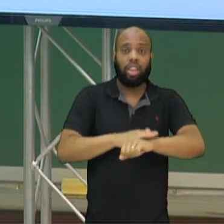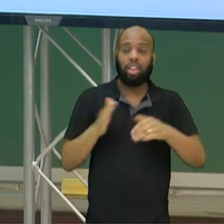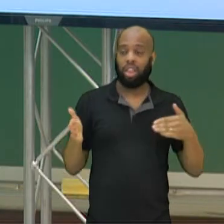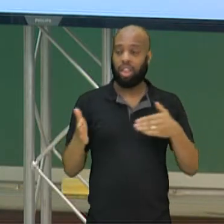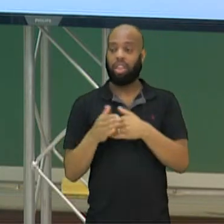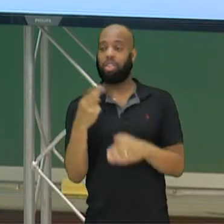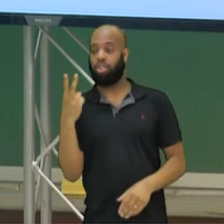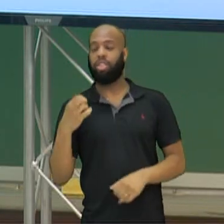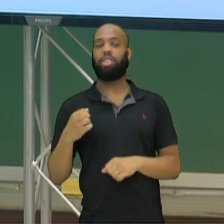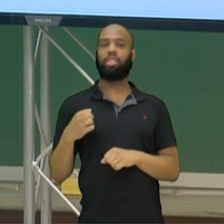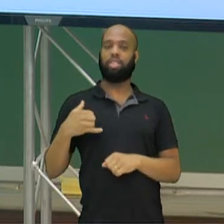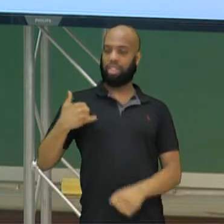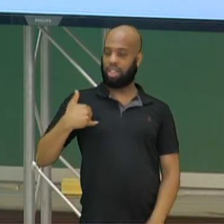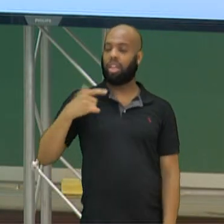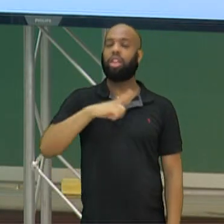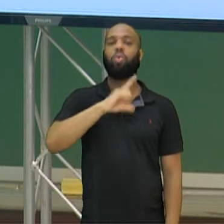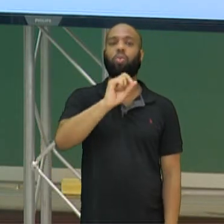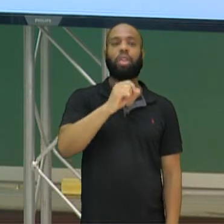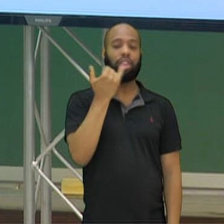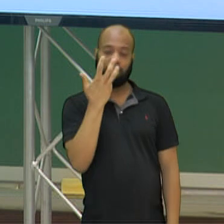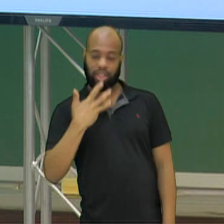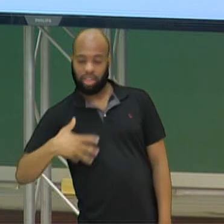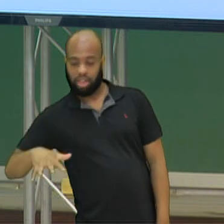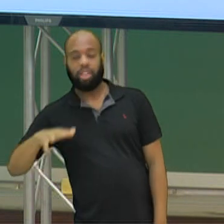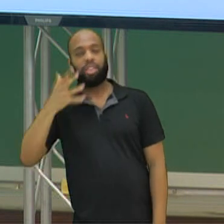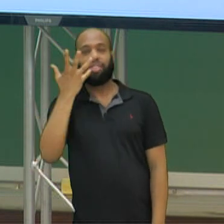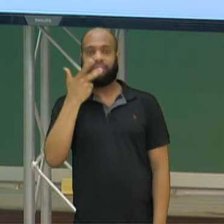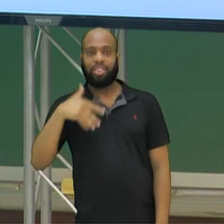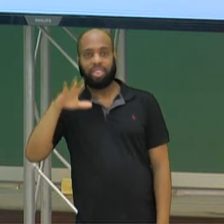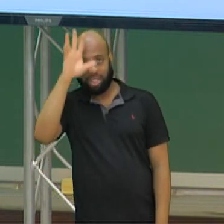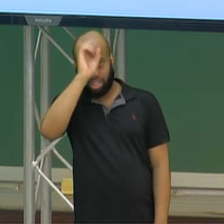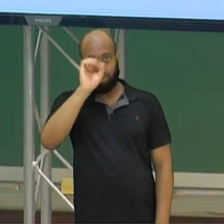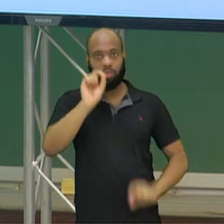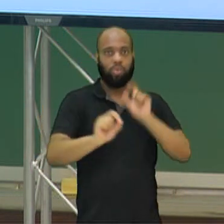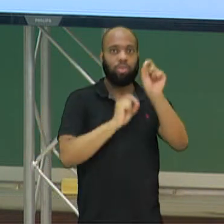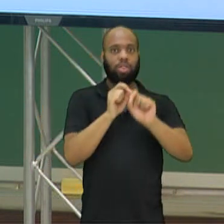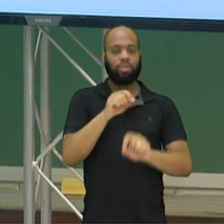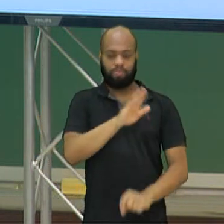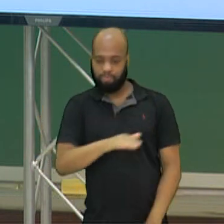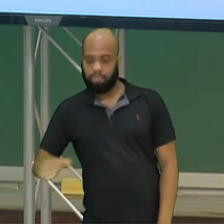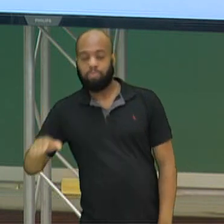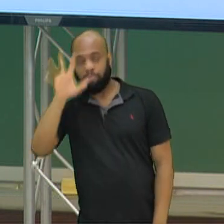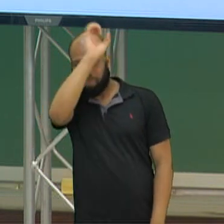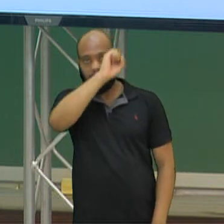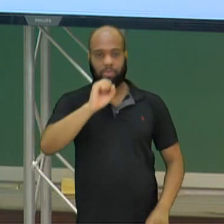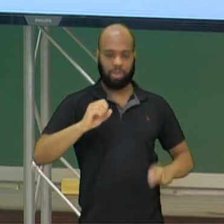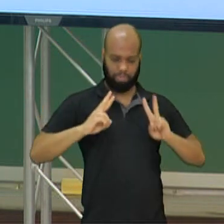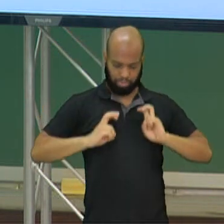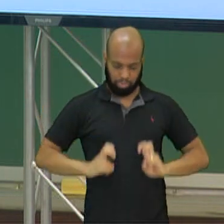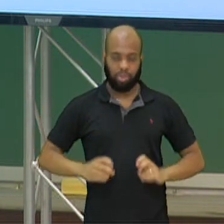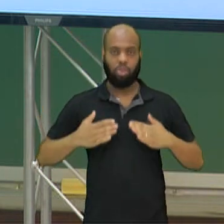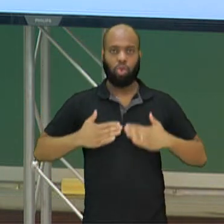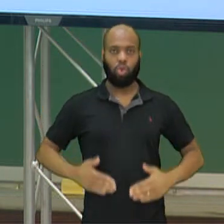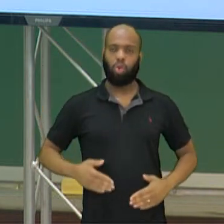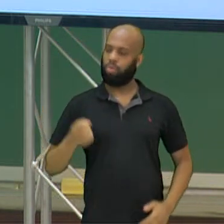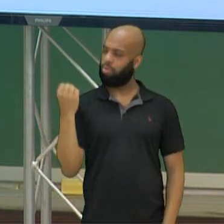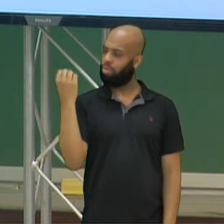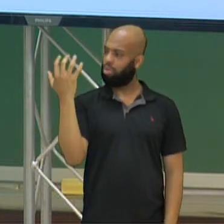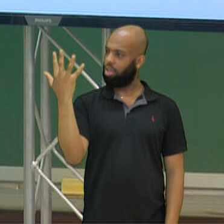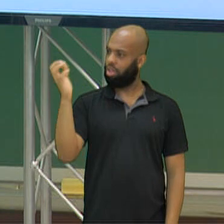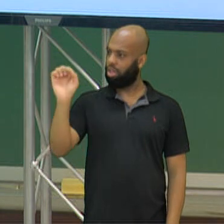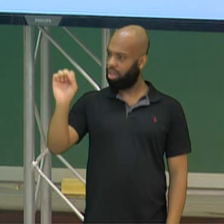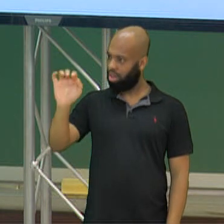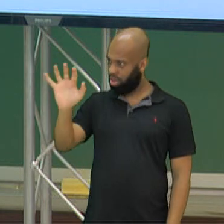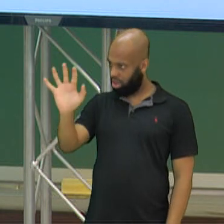anos, você tem o quê? A criança aprendendo a conhecer o seu corpo, abrir e fechar a mão,